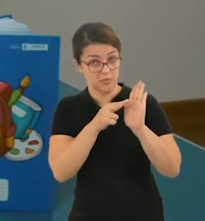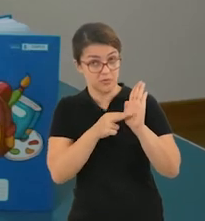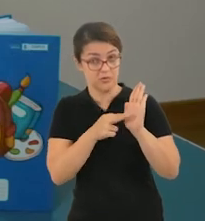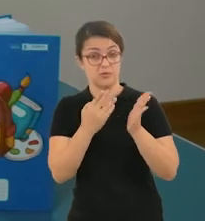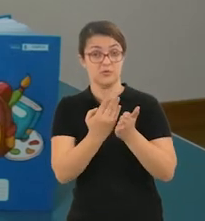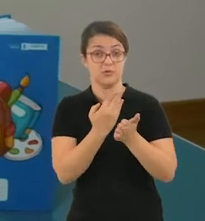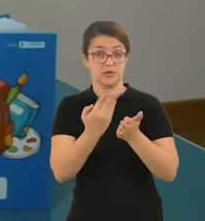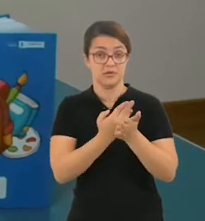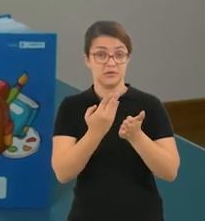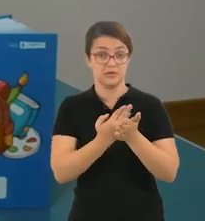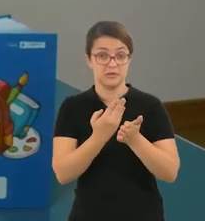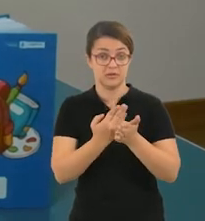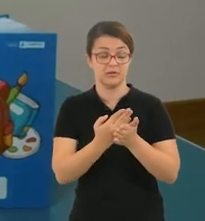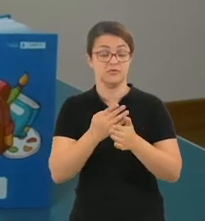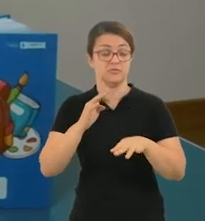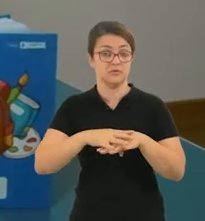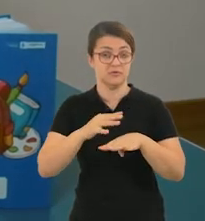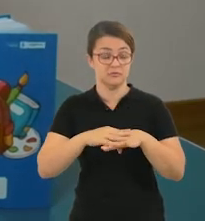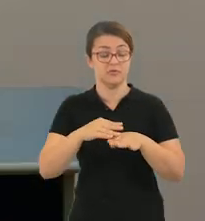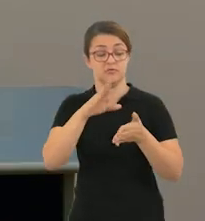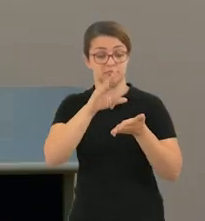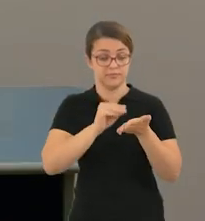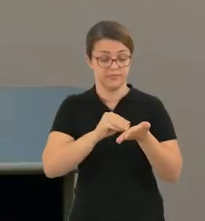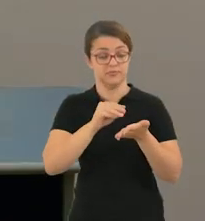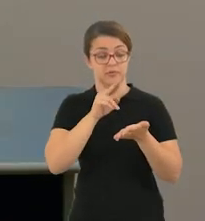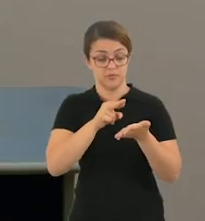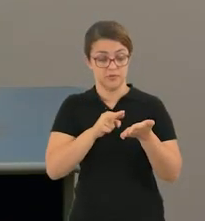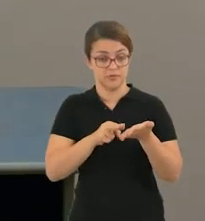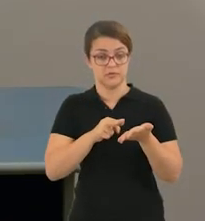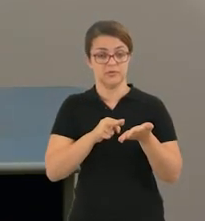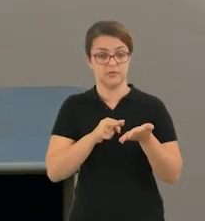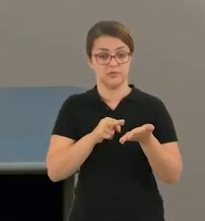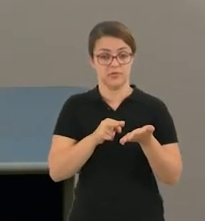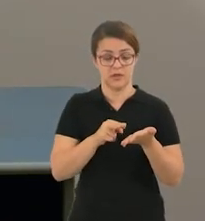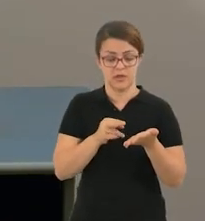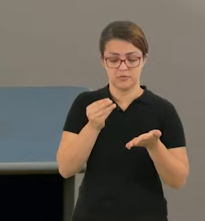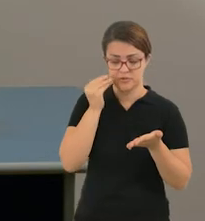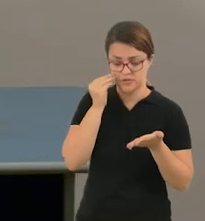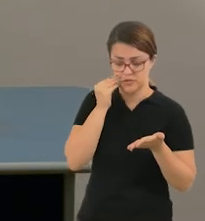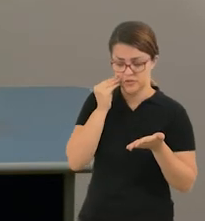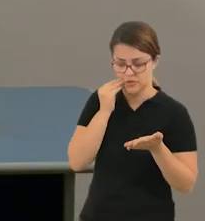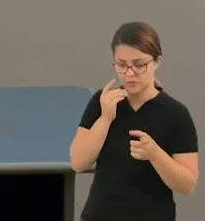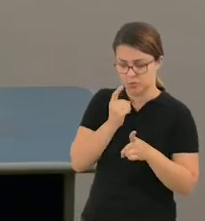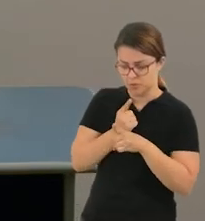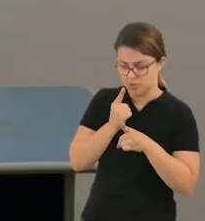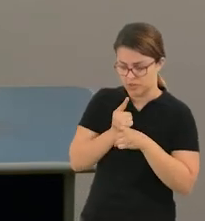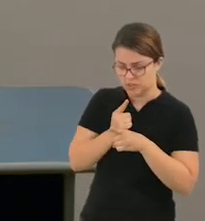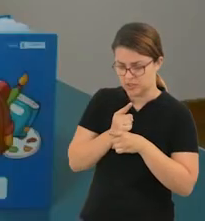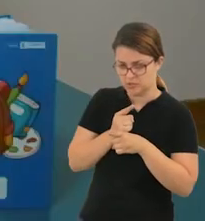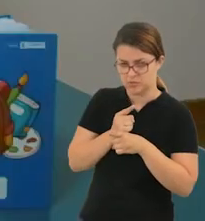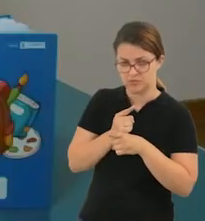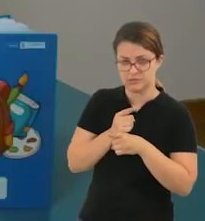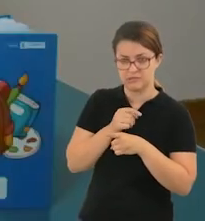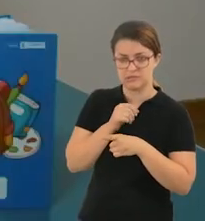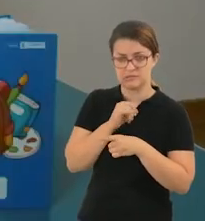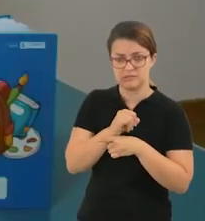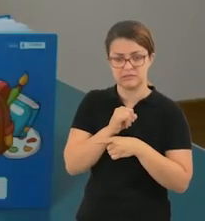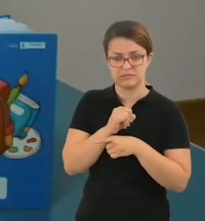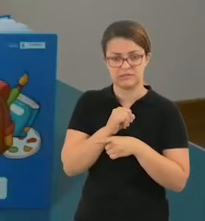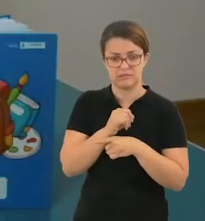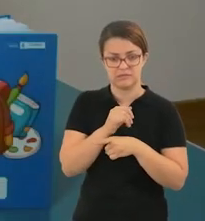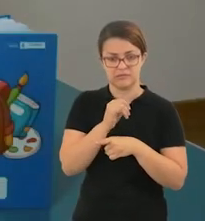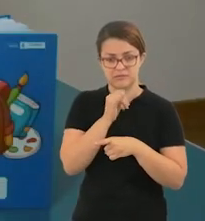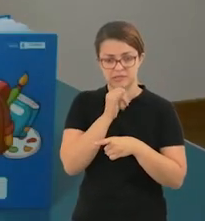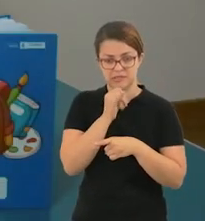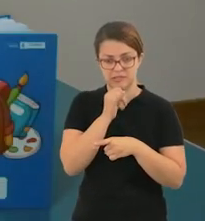no caderno de matemática. Após, coloque o resultado e vá pintando o resultado. Ou seja, se a primeira